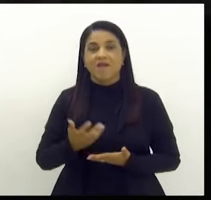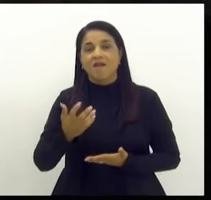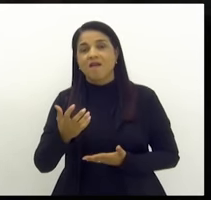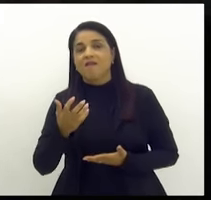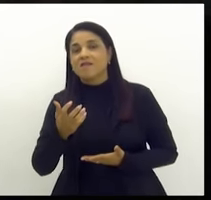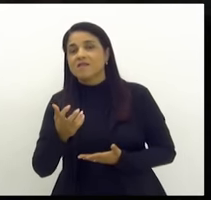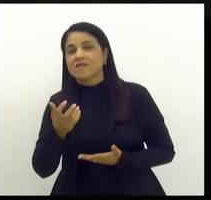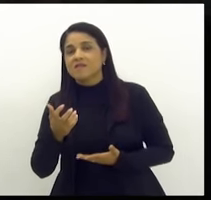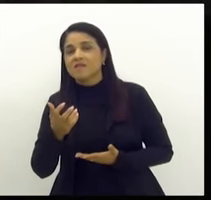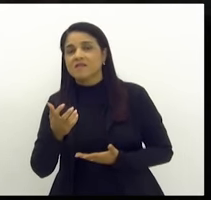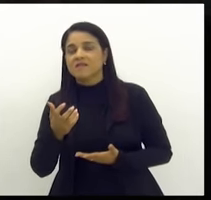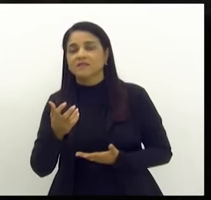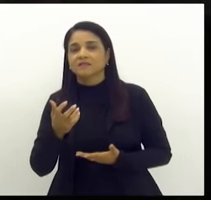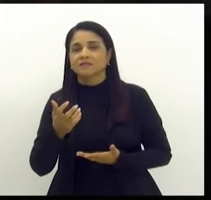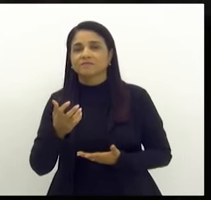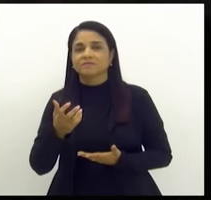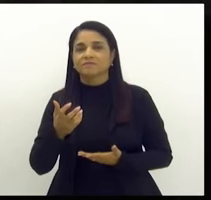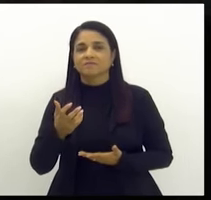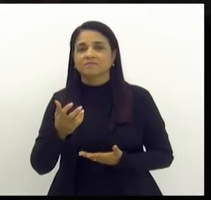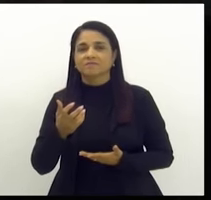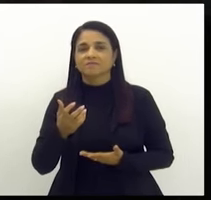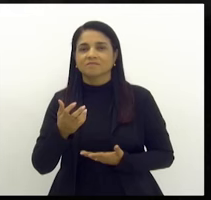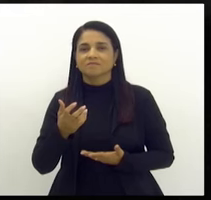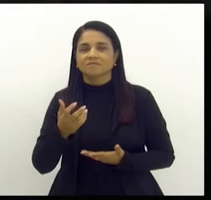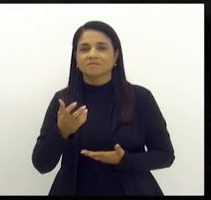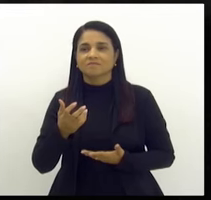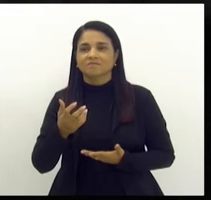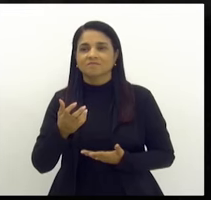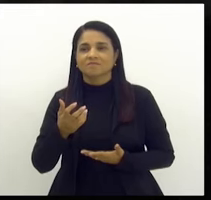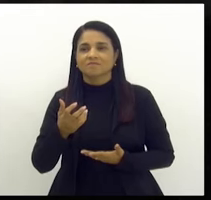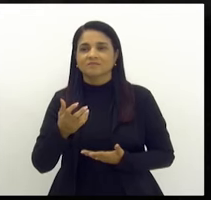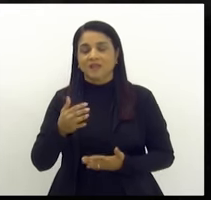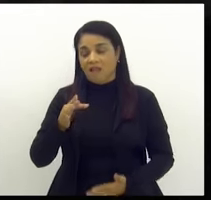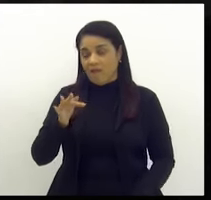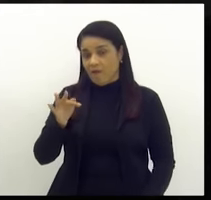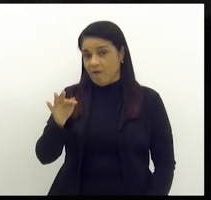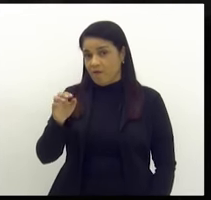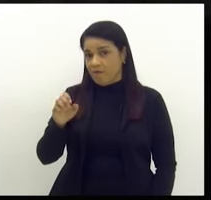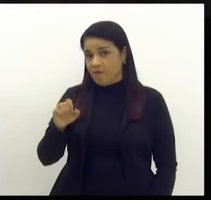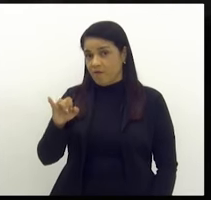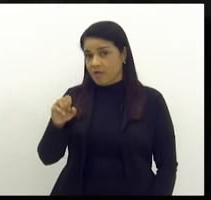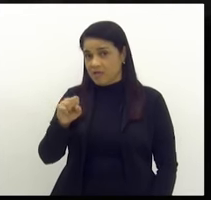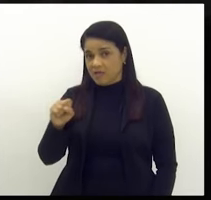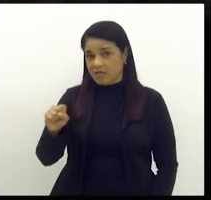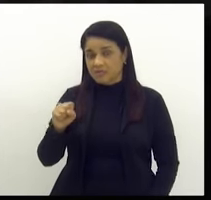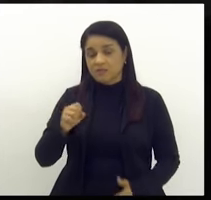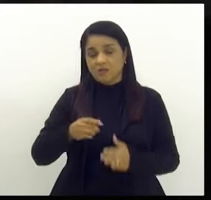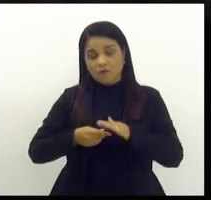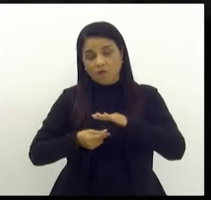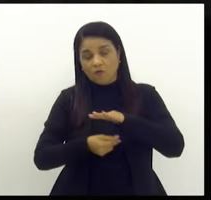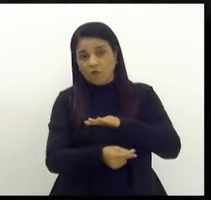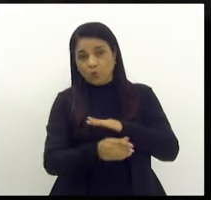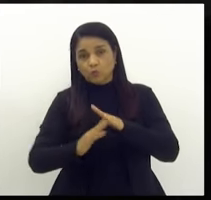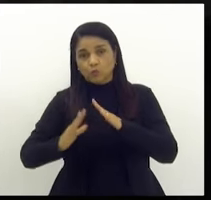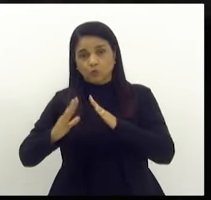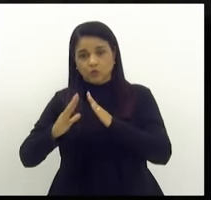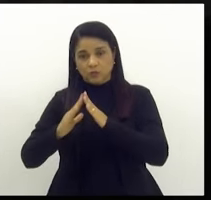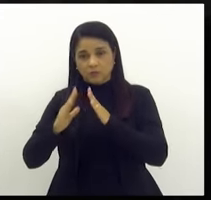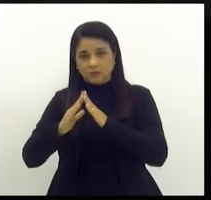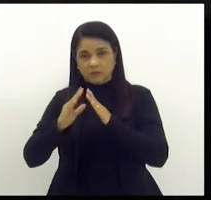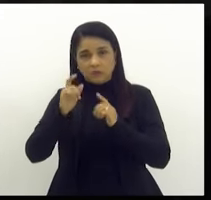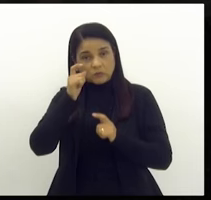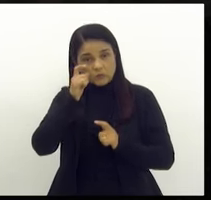querer entrar dentro do F do feiz Fundo de habitação de interesse